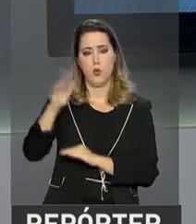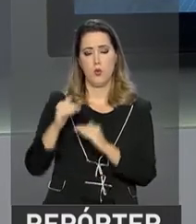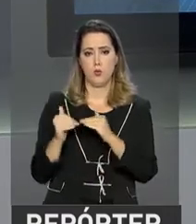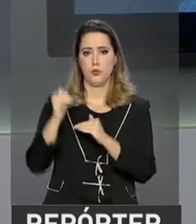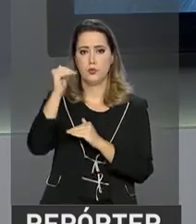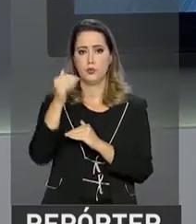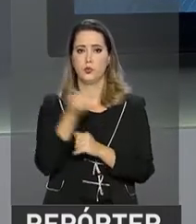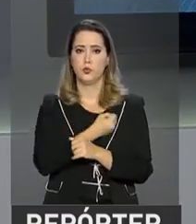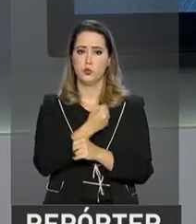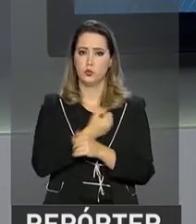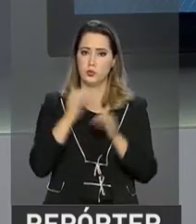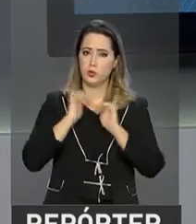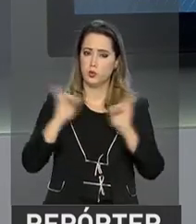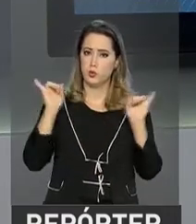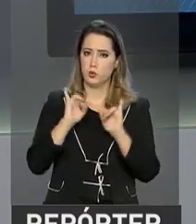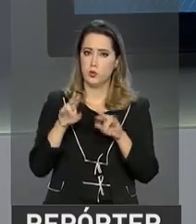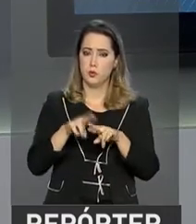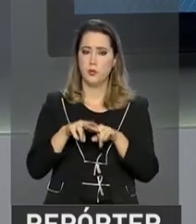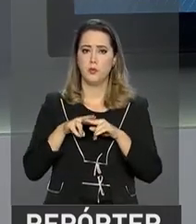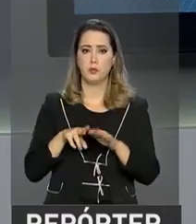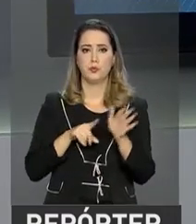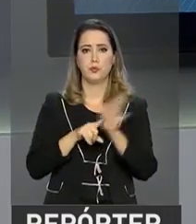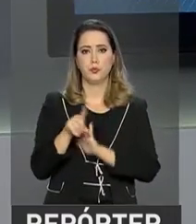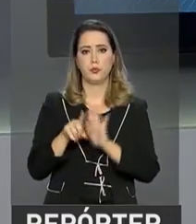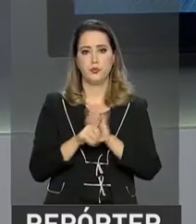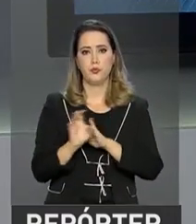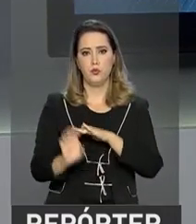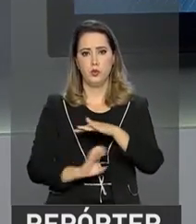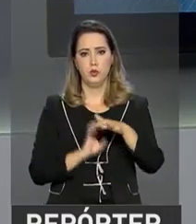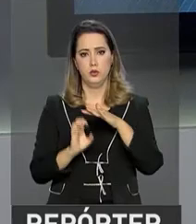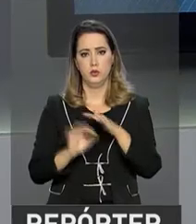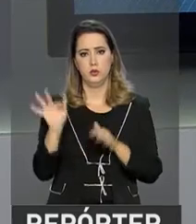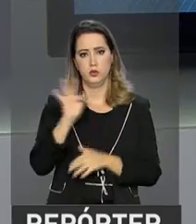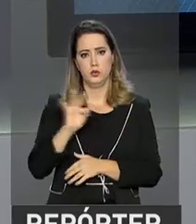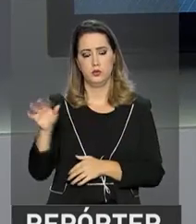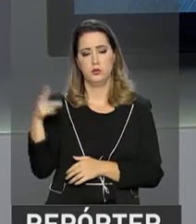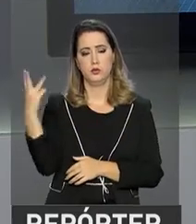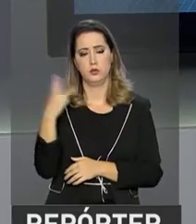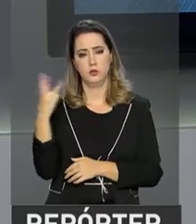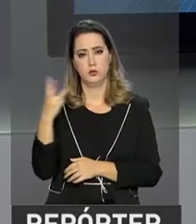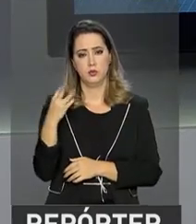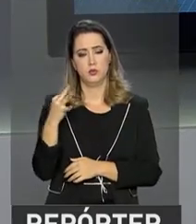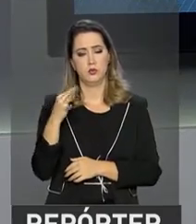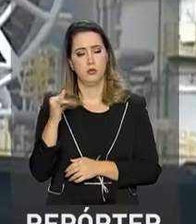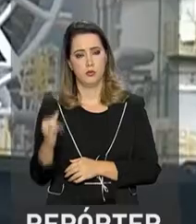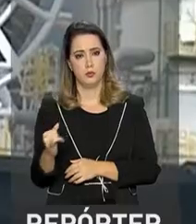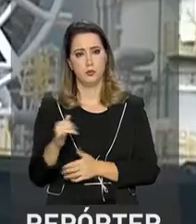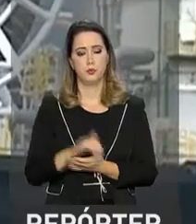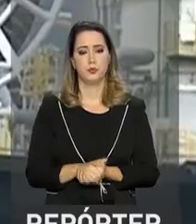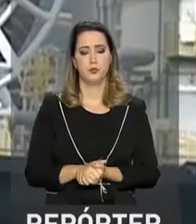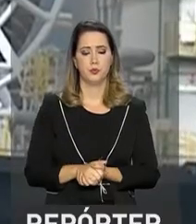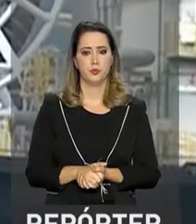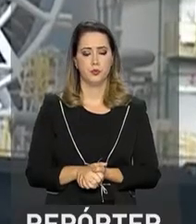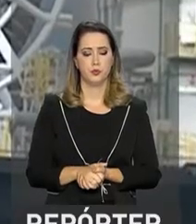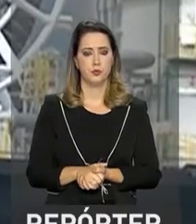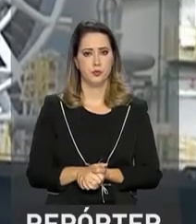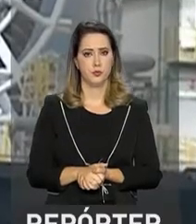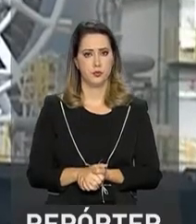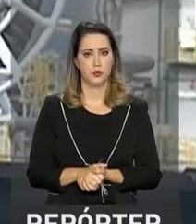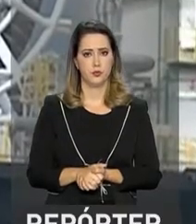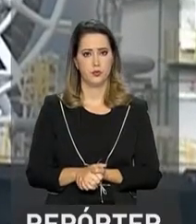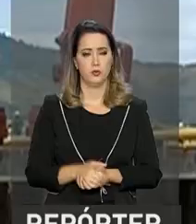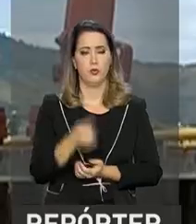divulgados hoje pelo governo por meio do boletim das estatais federais do terceiro trimestre as